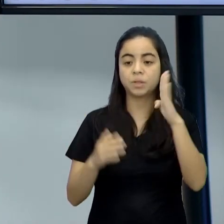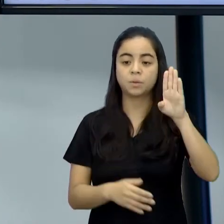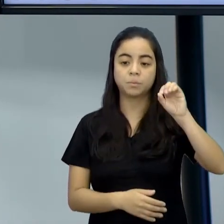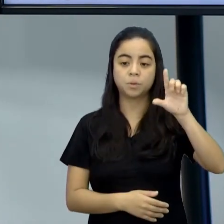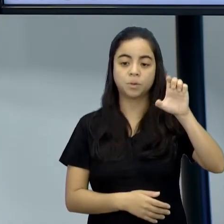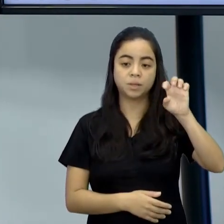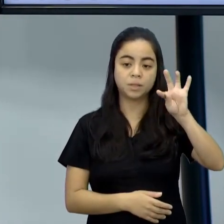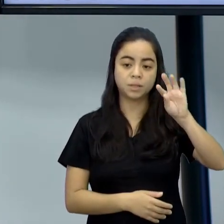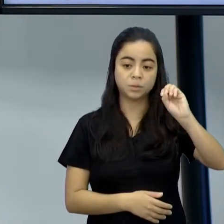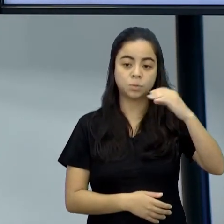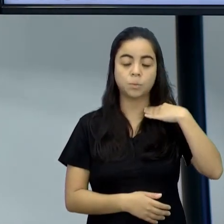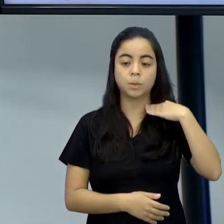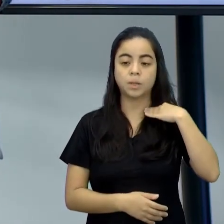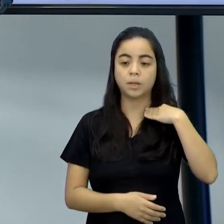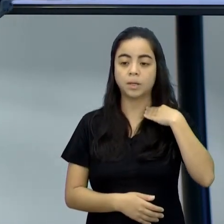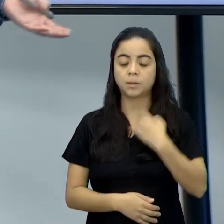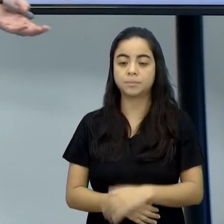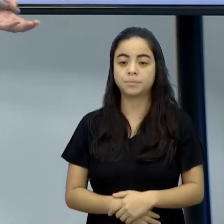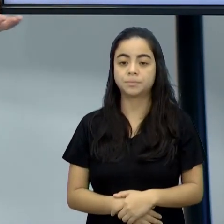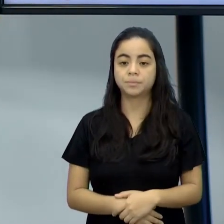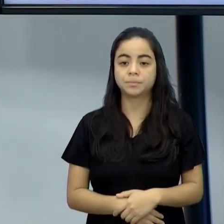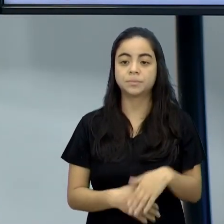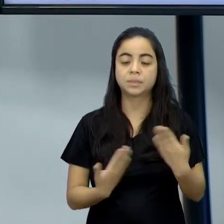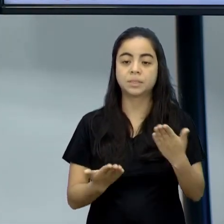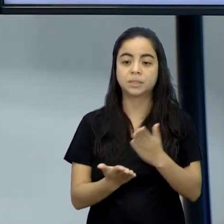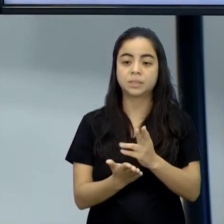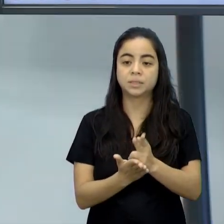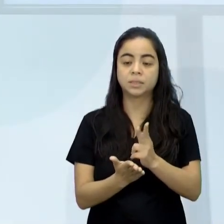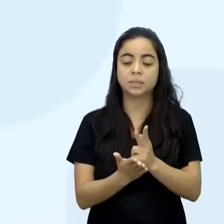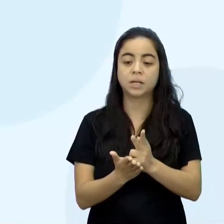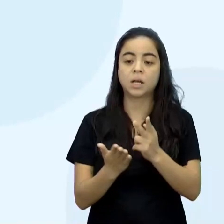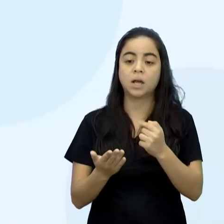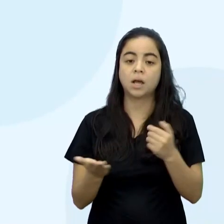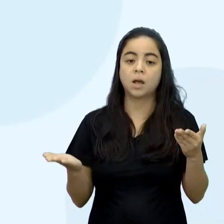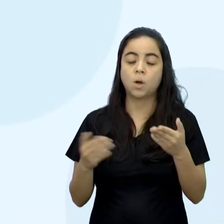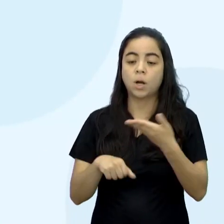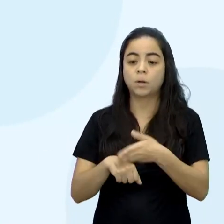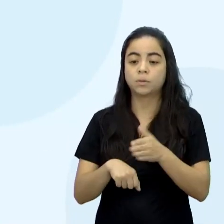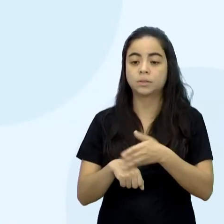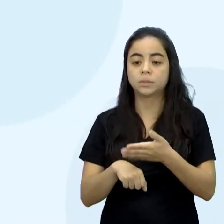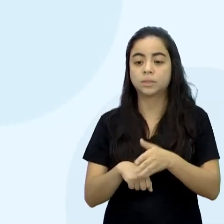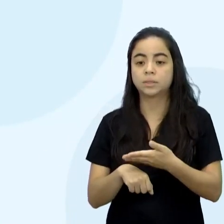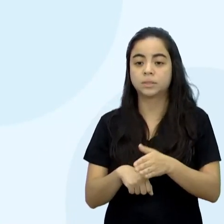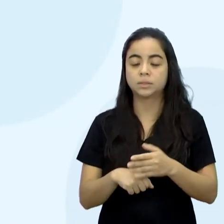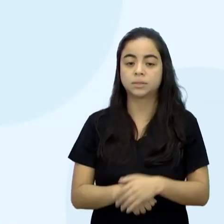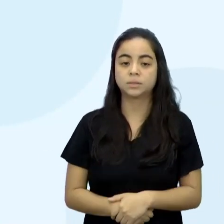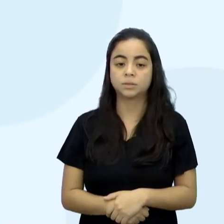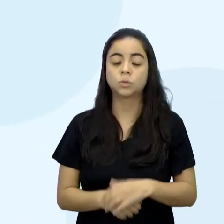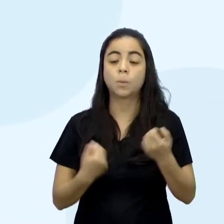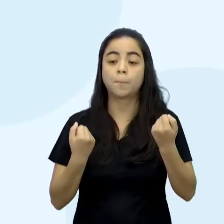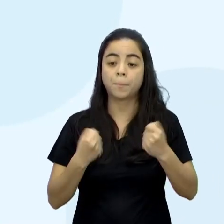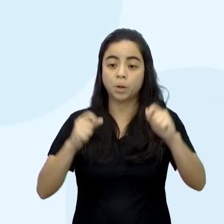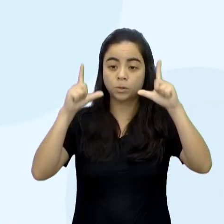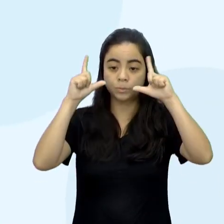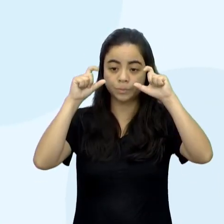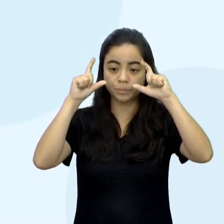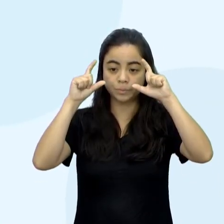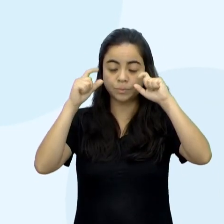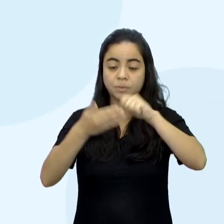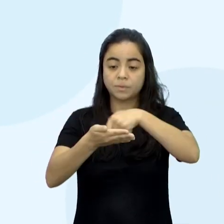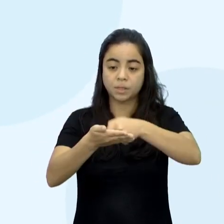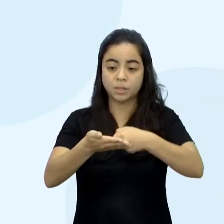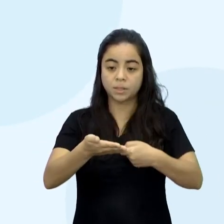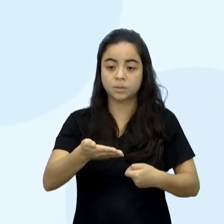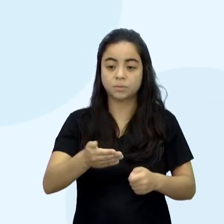boletos bancários. E eu vou deixar sempre o Agora é com vocês, que eu deixo aí um exercicinho. Podem printar, resolver aí no diário de bordo de